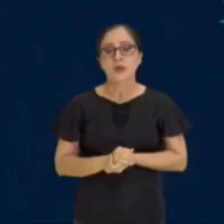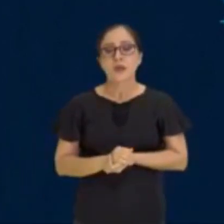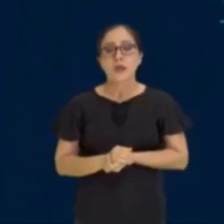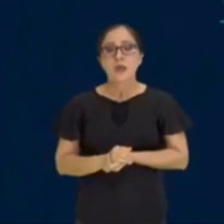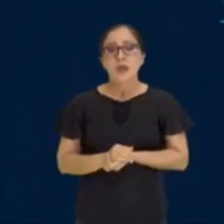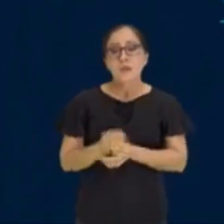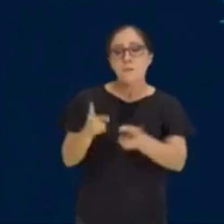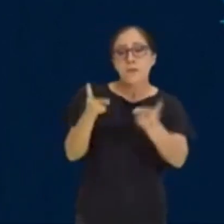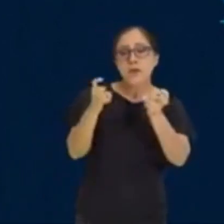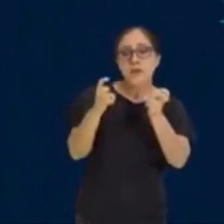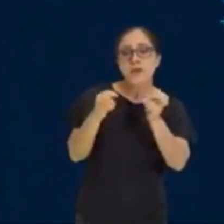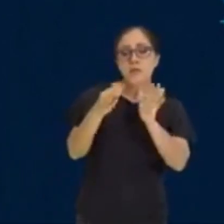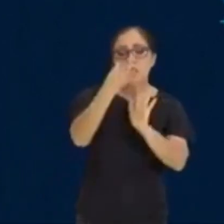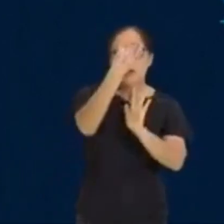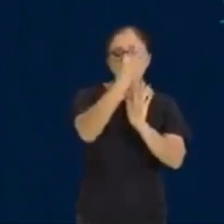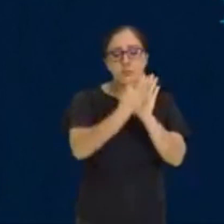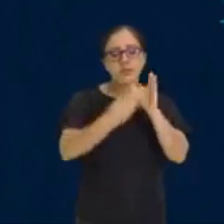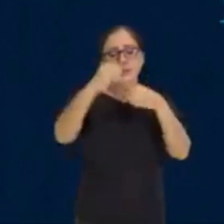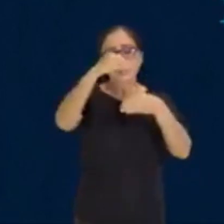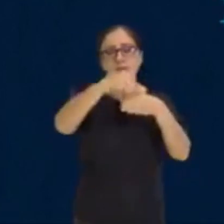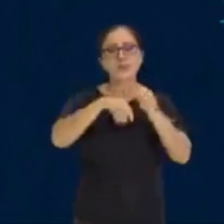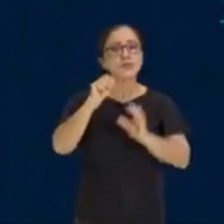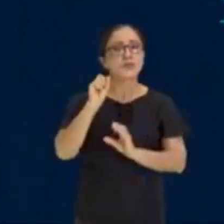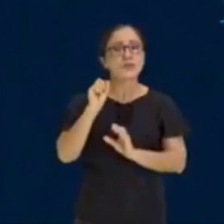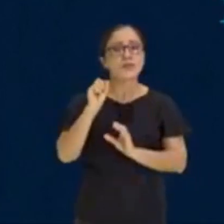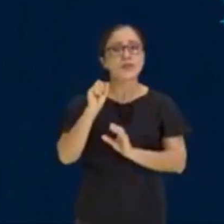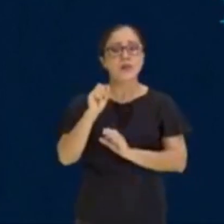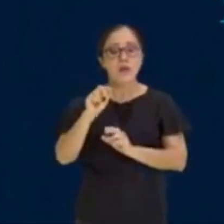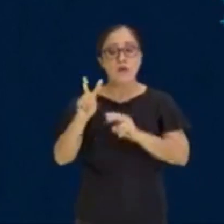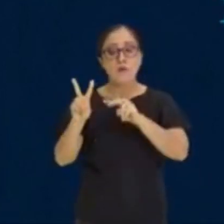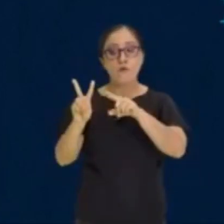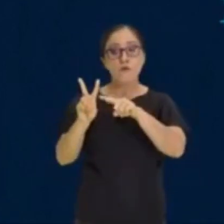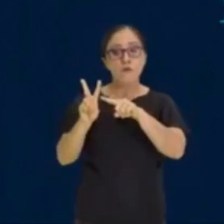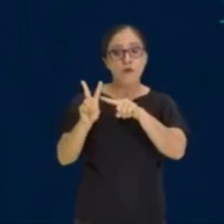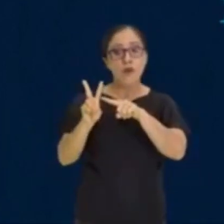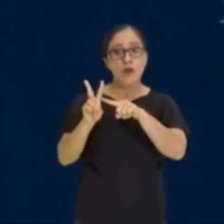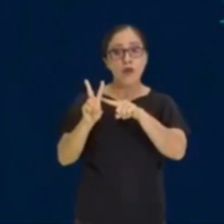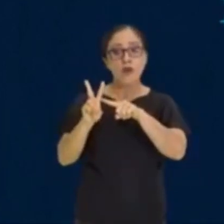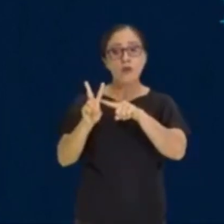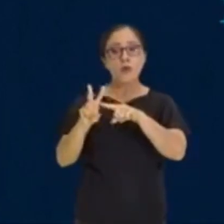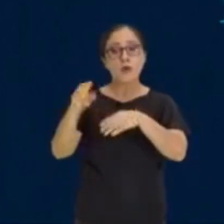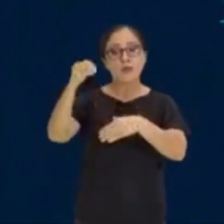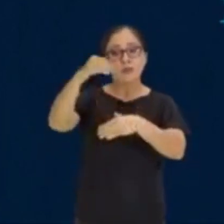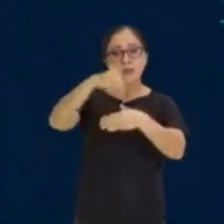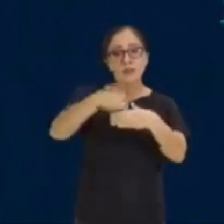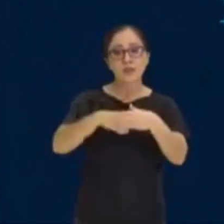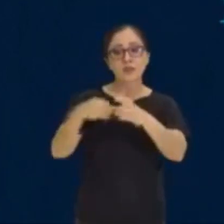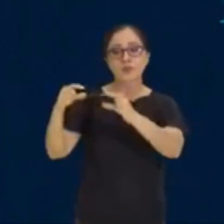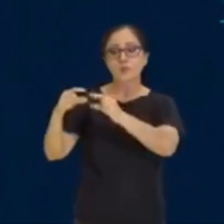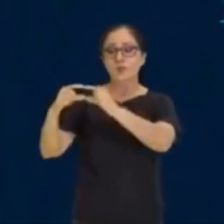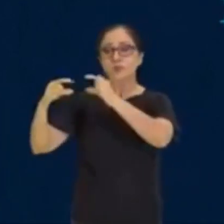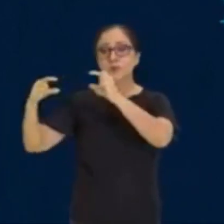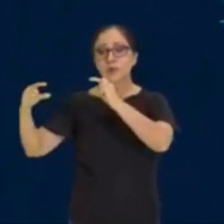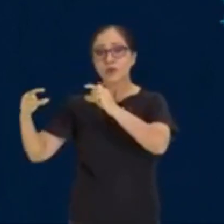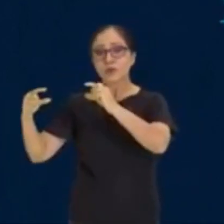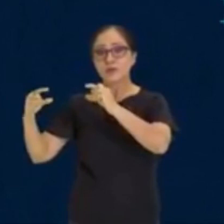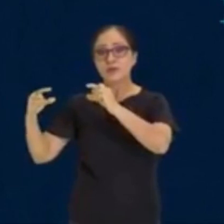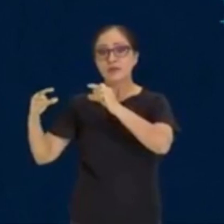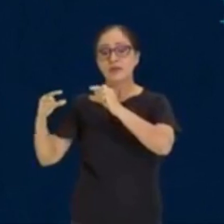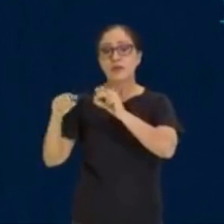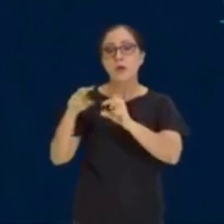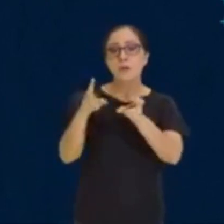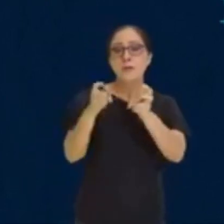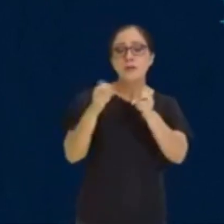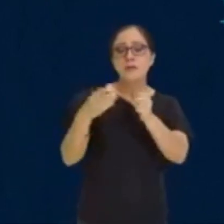Reconhecer em textos o verbo como núcleo das orações. Identificar em textos lidos a estrutura básica